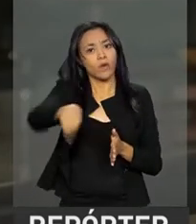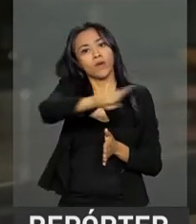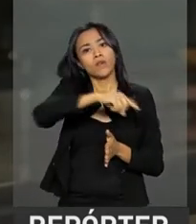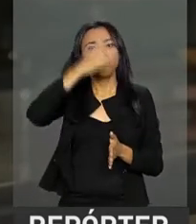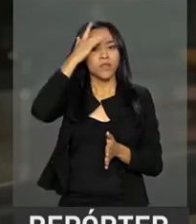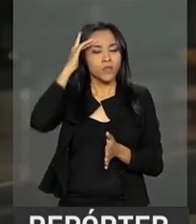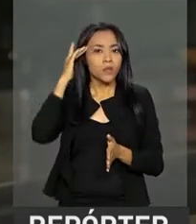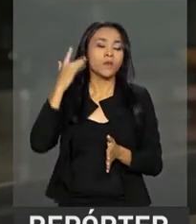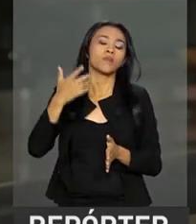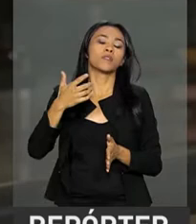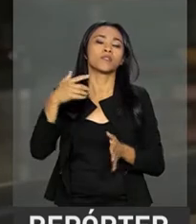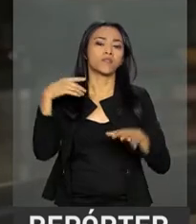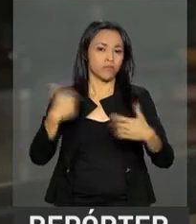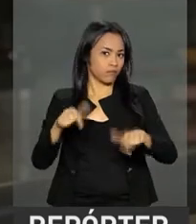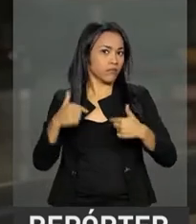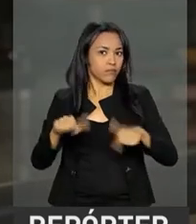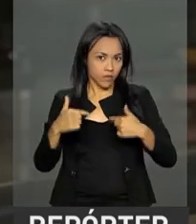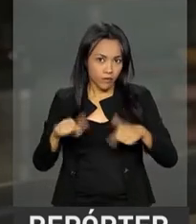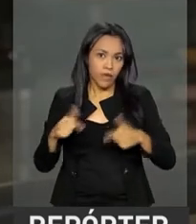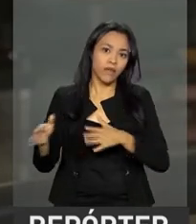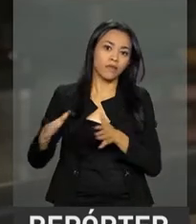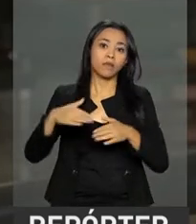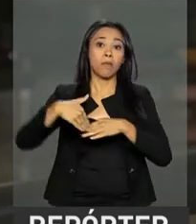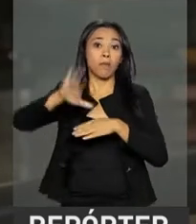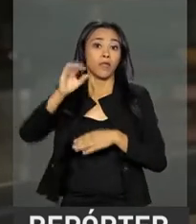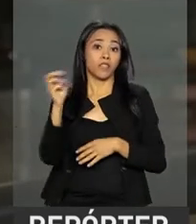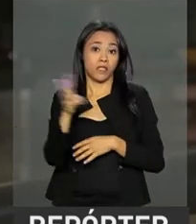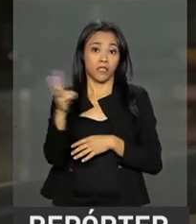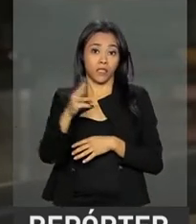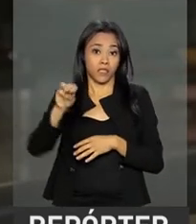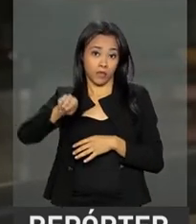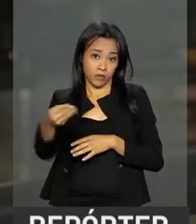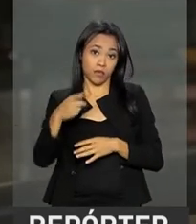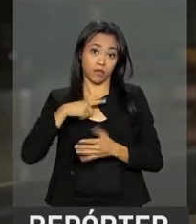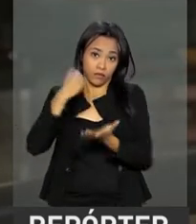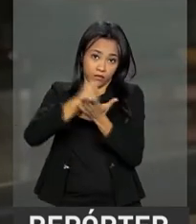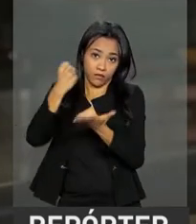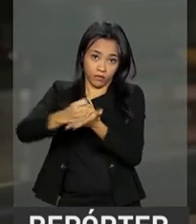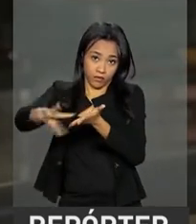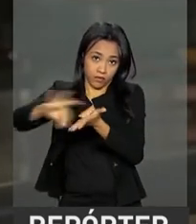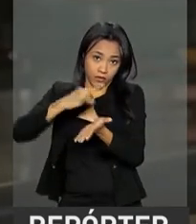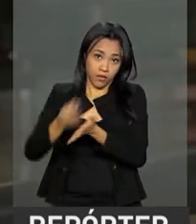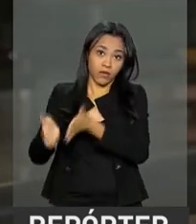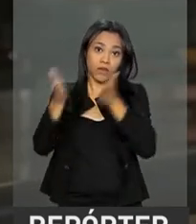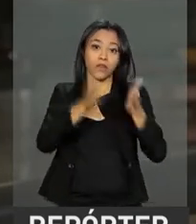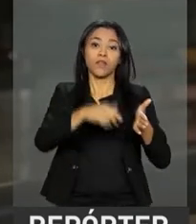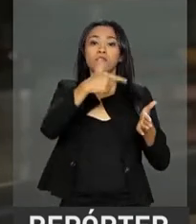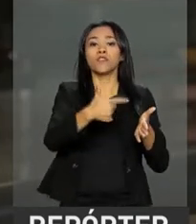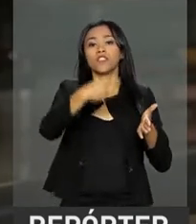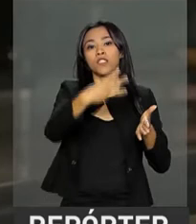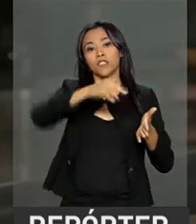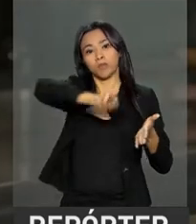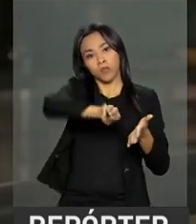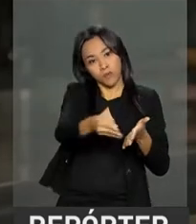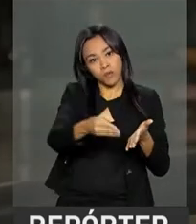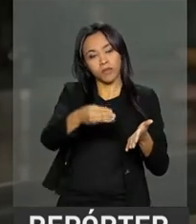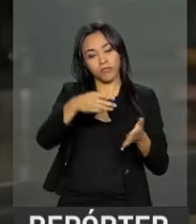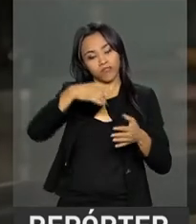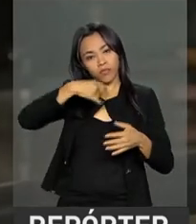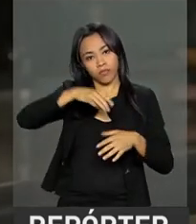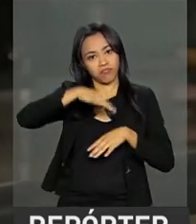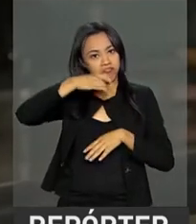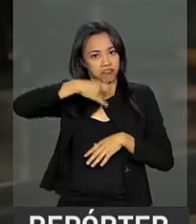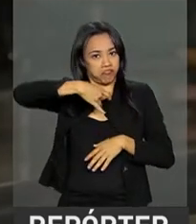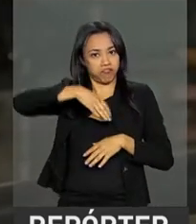tipo de trabalho mais de 33 milhões têm carteira assinada 23 milhões trabalham por conta própria